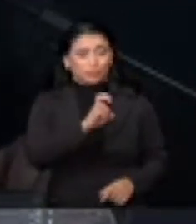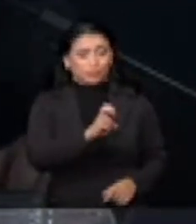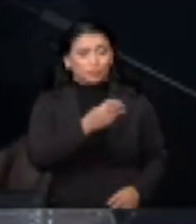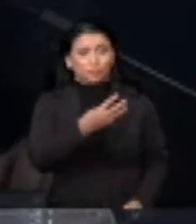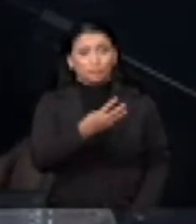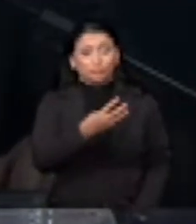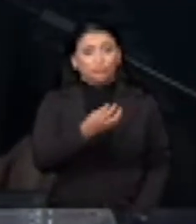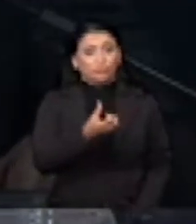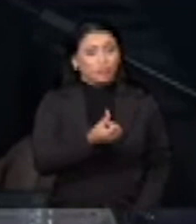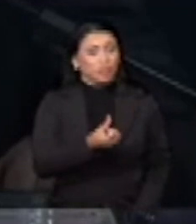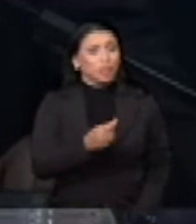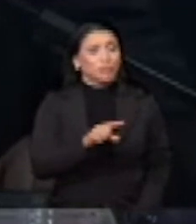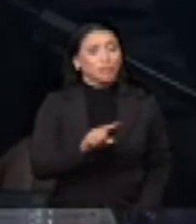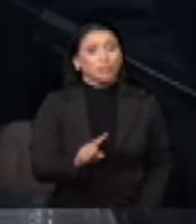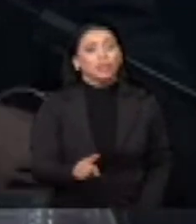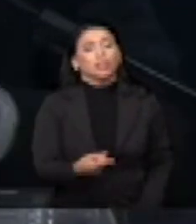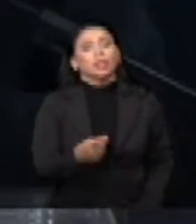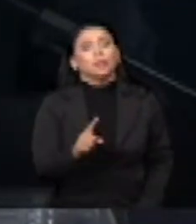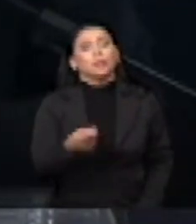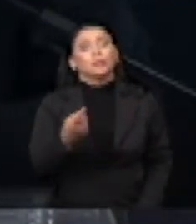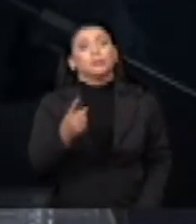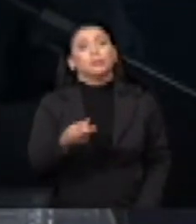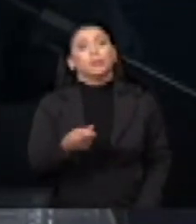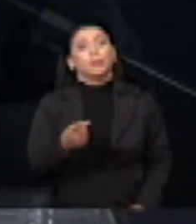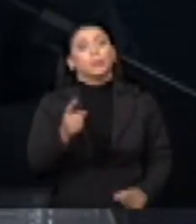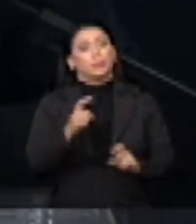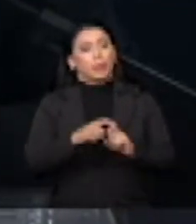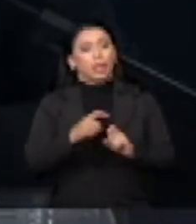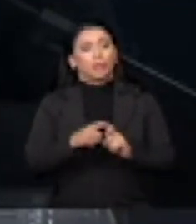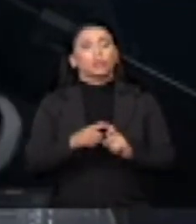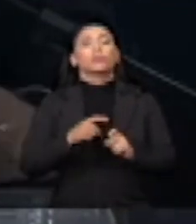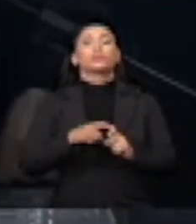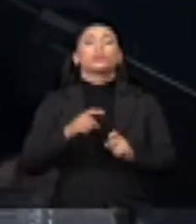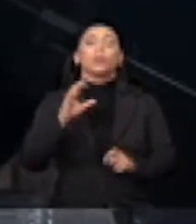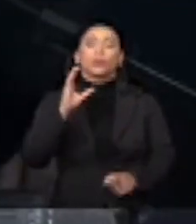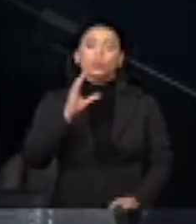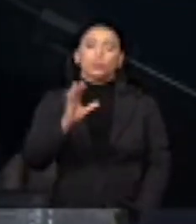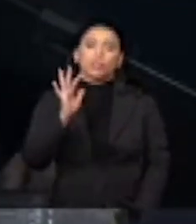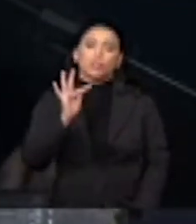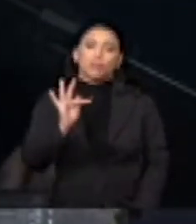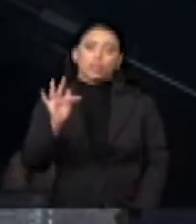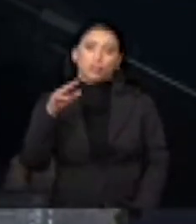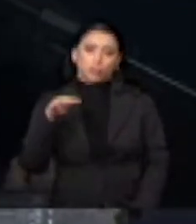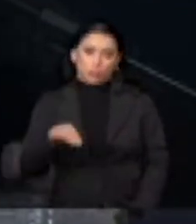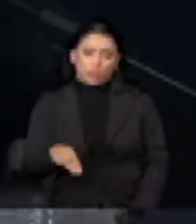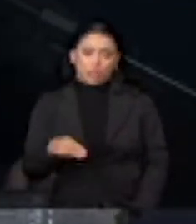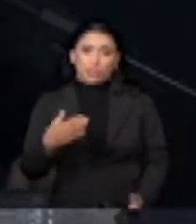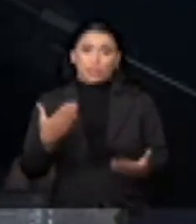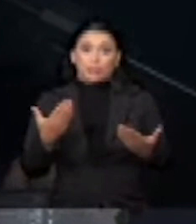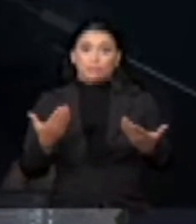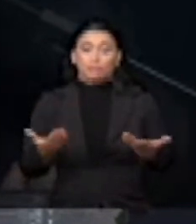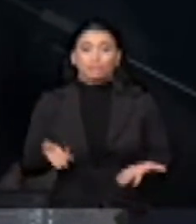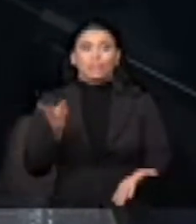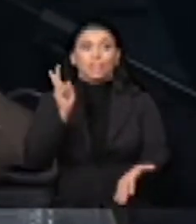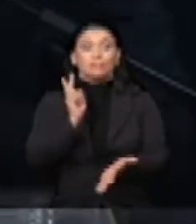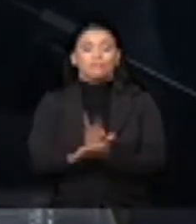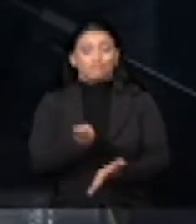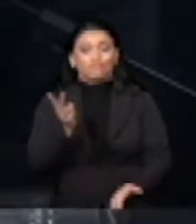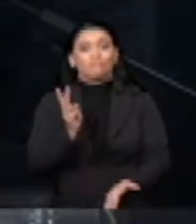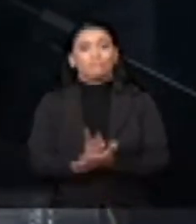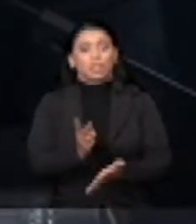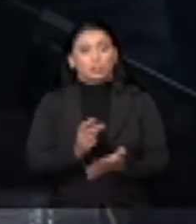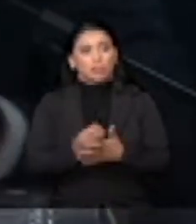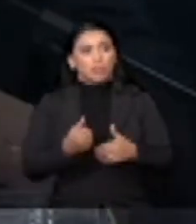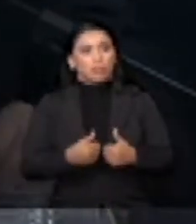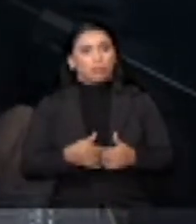médicos inscritos no Conselho Federal de Medicina e mesmo assim querem